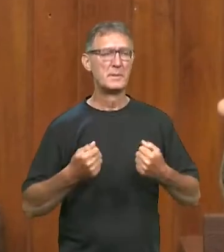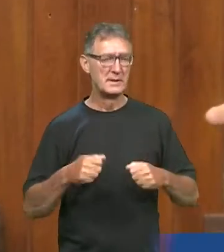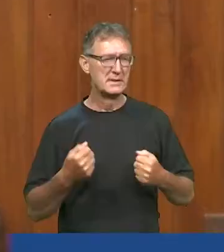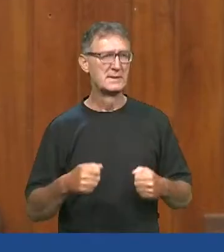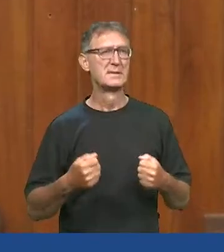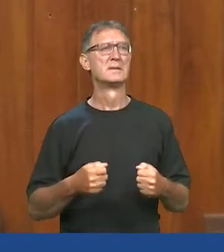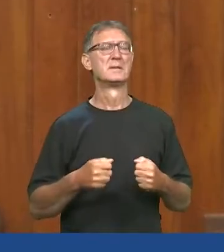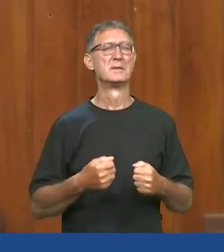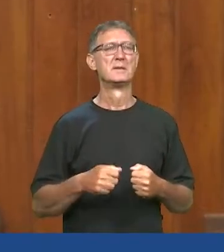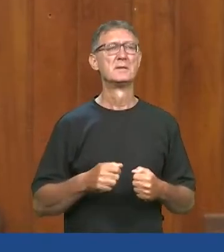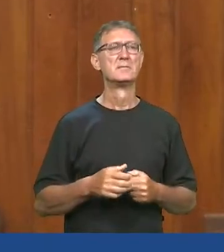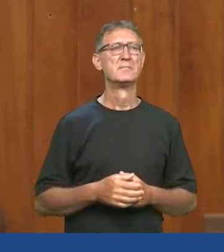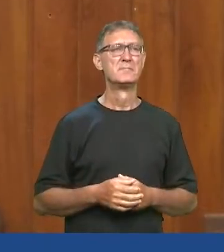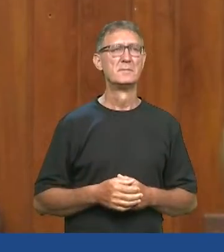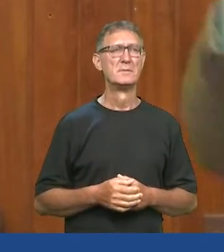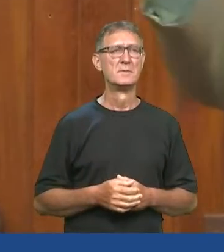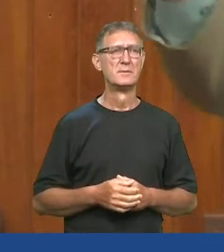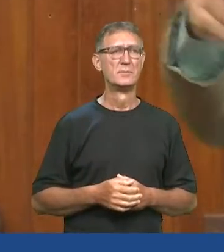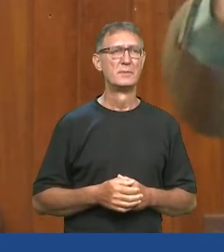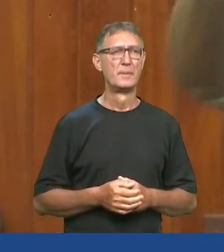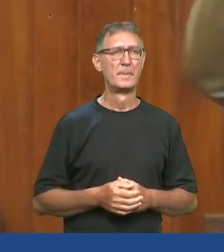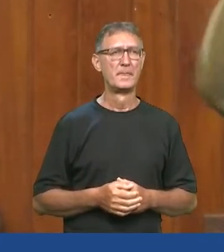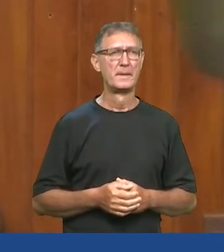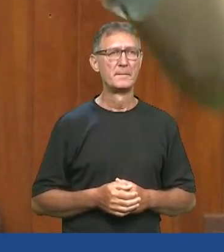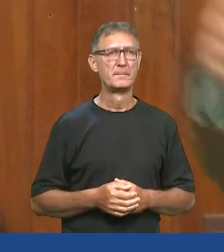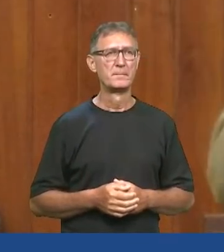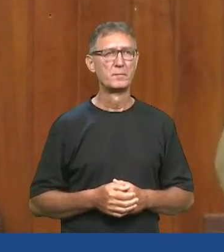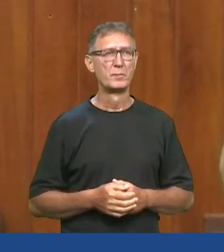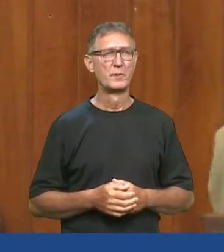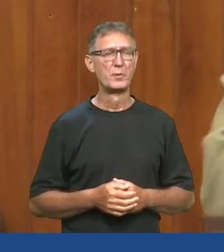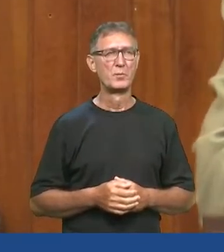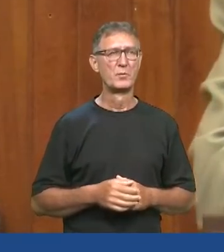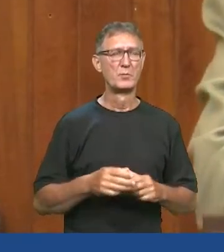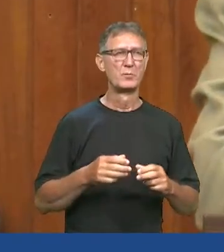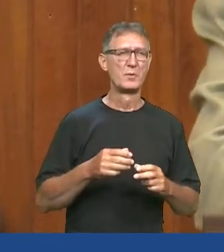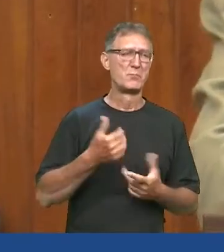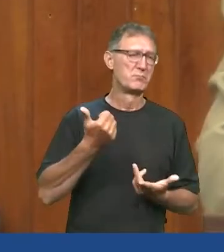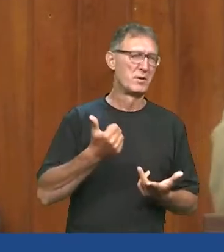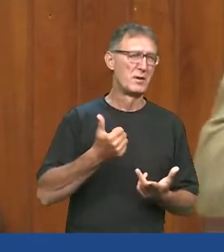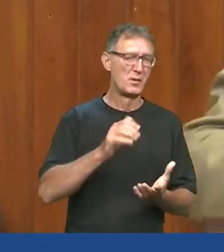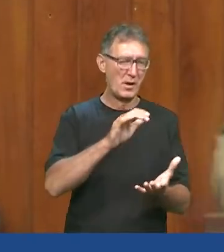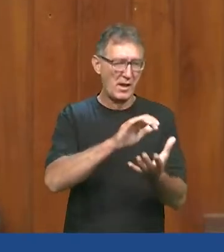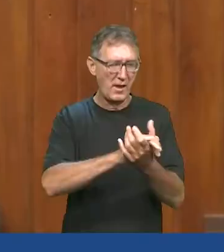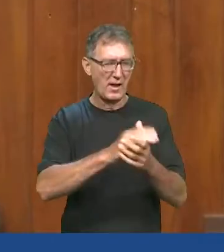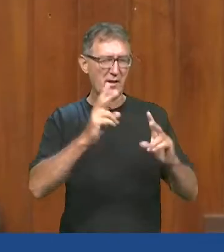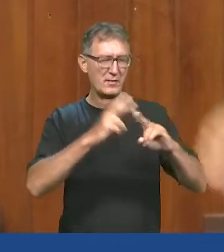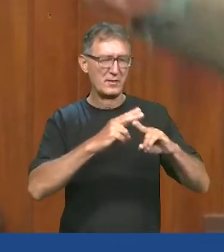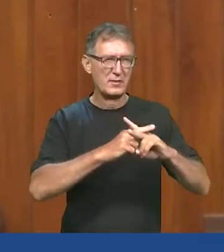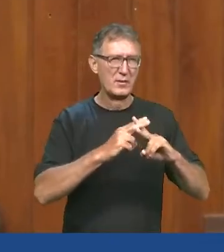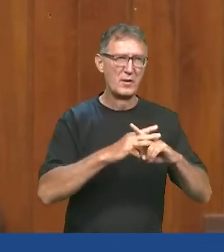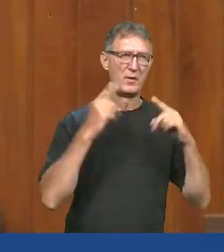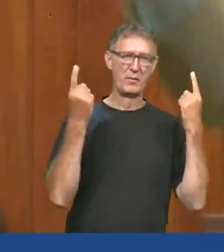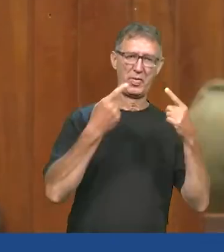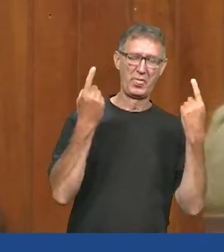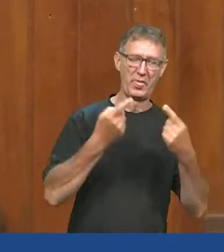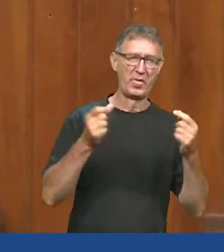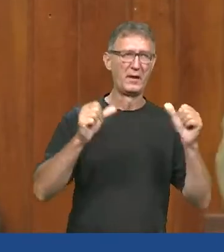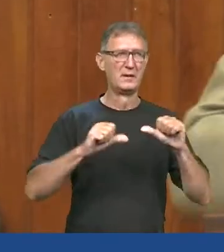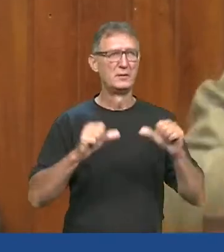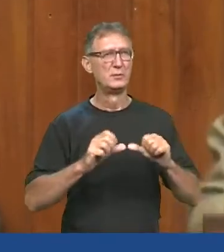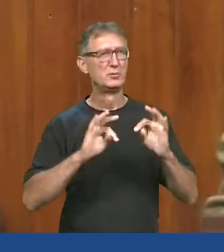Tem que ter esse reconhecimento. Porque hoje é briga de marido e mulher, é ambulância que não funcionou, é não sei quem que não